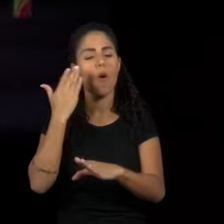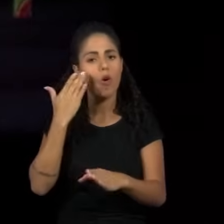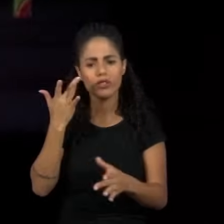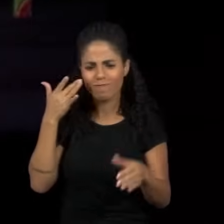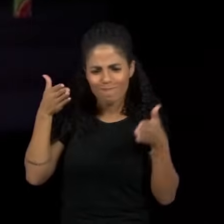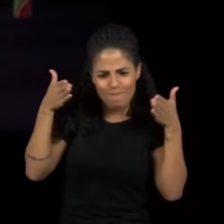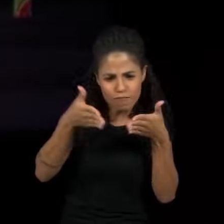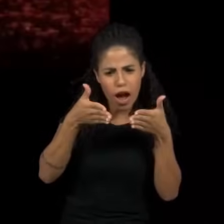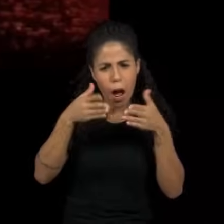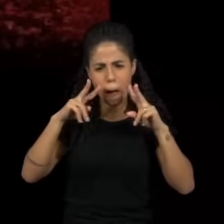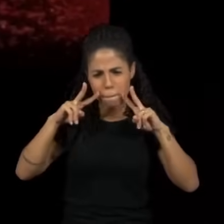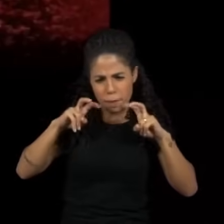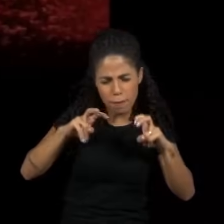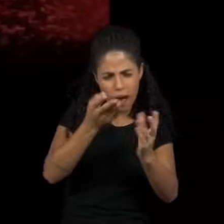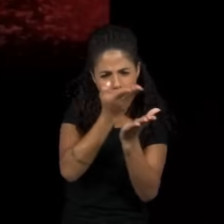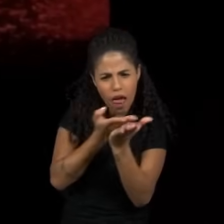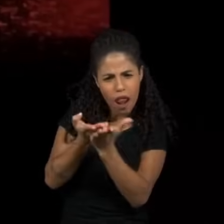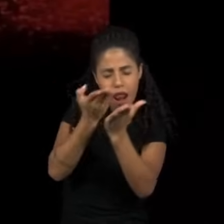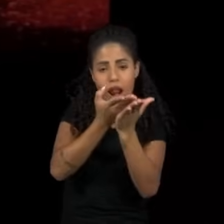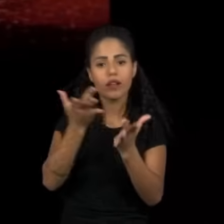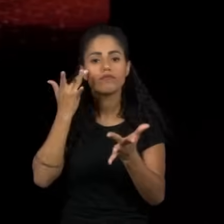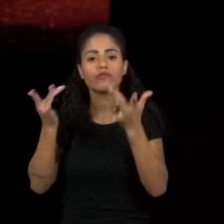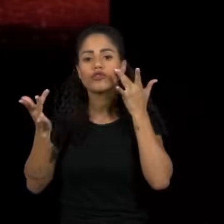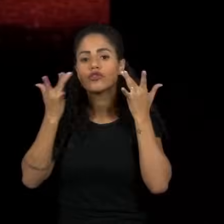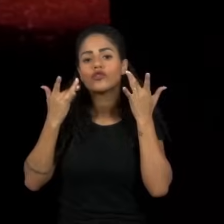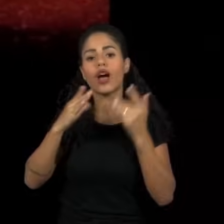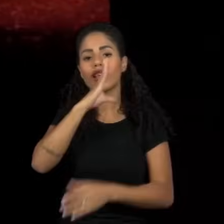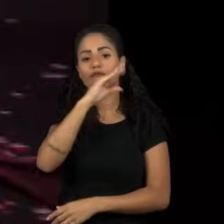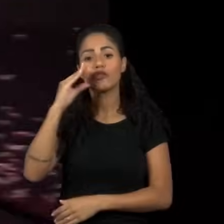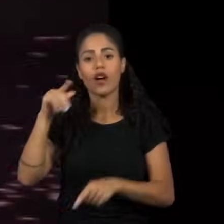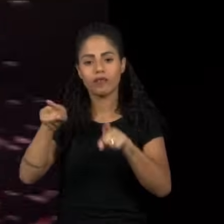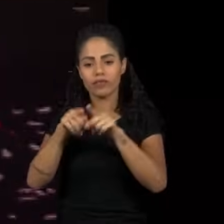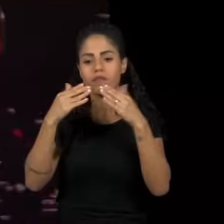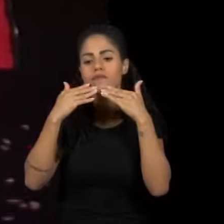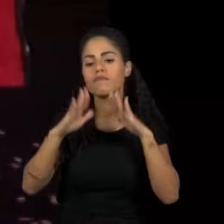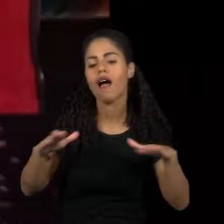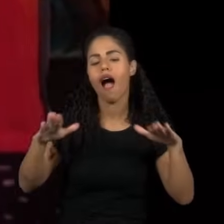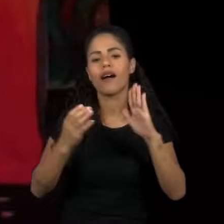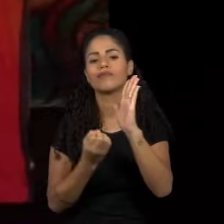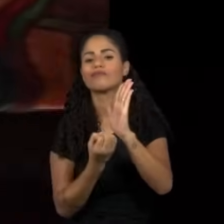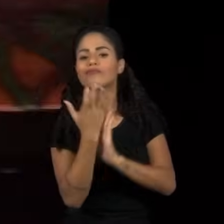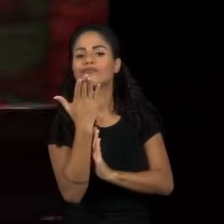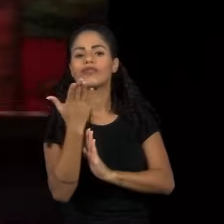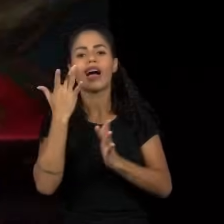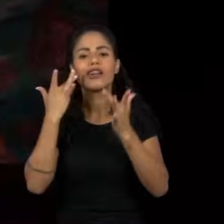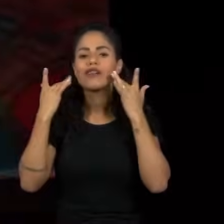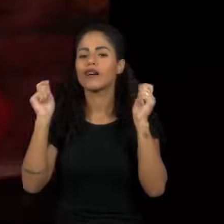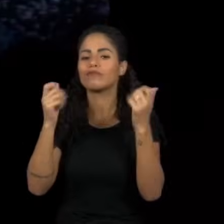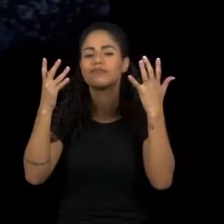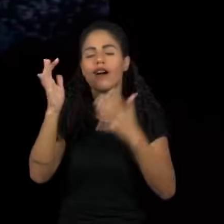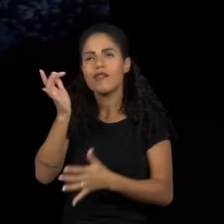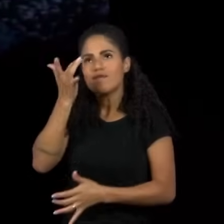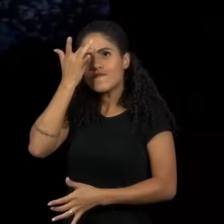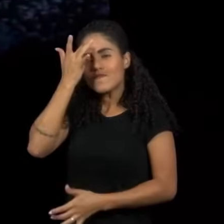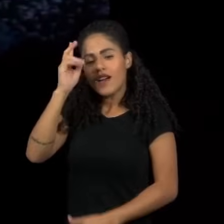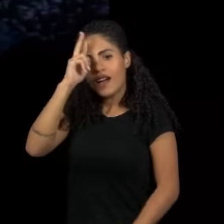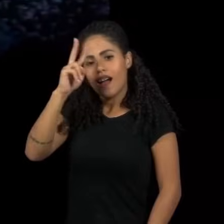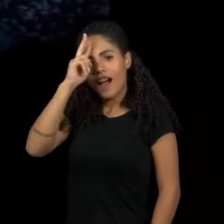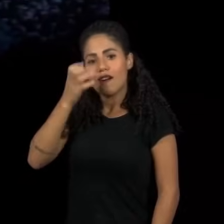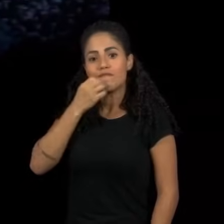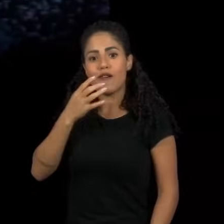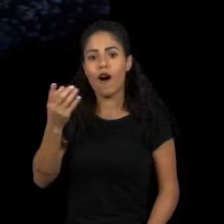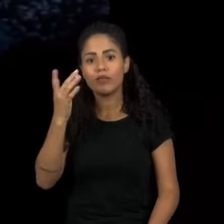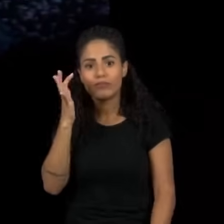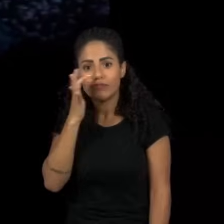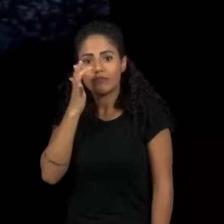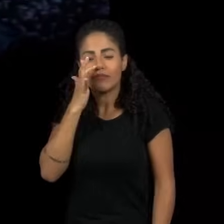dedicou especialmente ao teatro para jovens e crianças, produzindo espetáculos memoráveis que encantavam